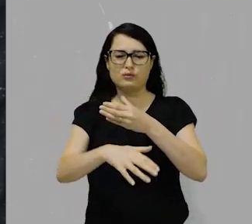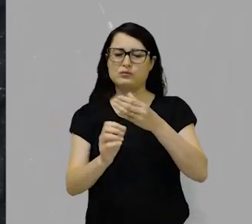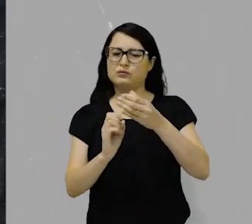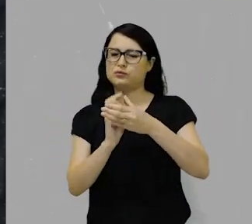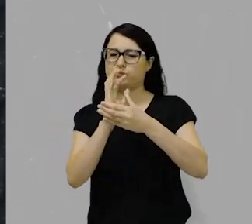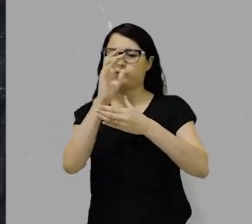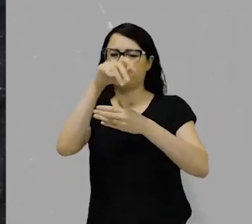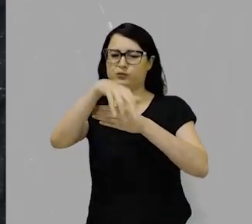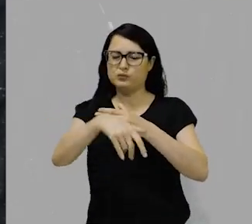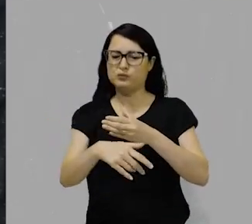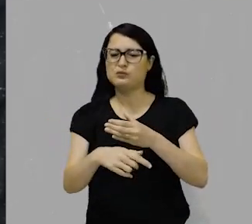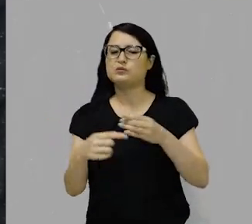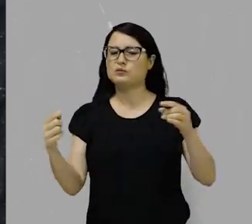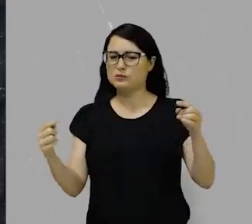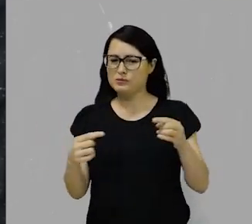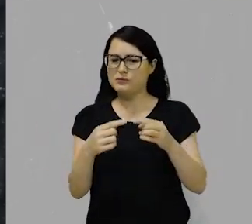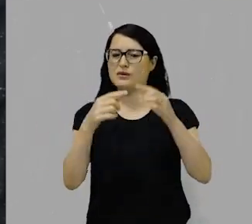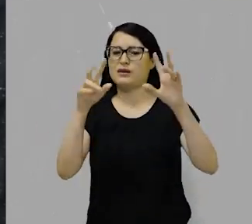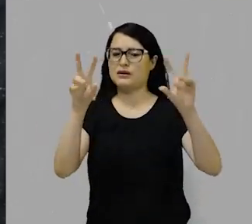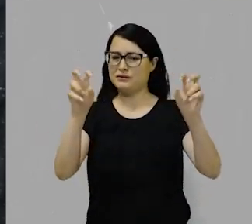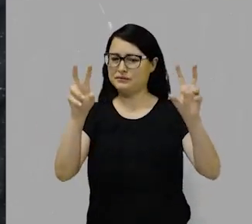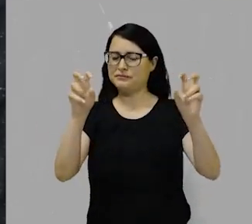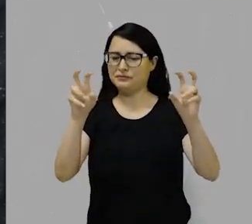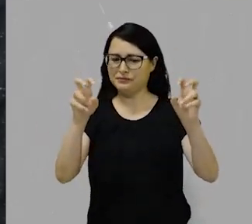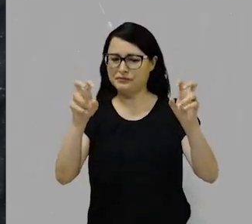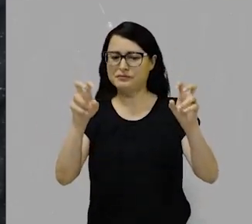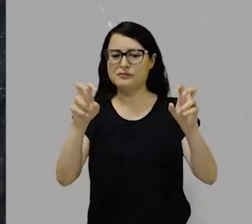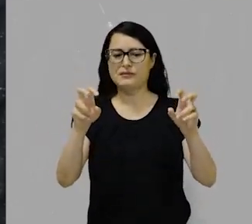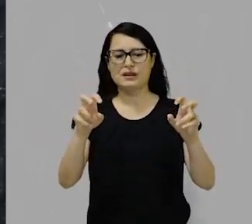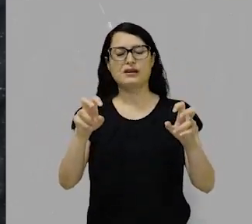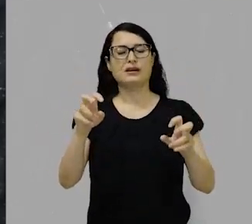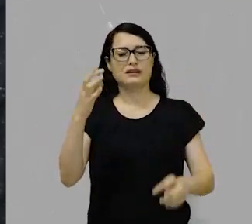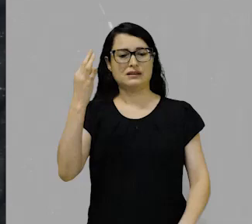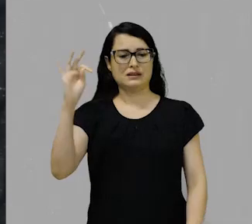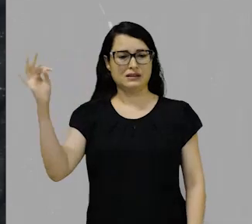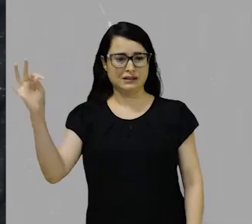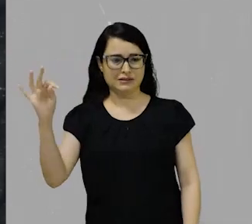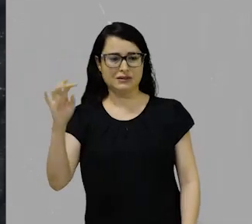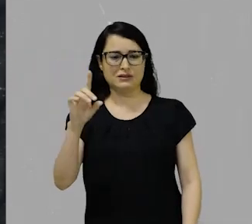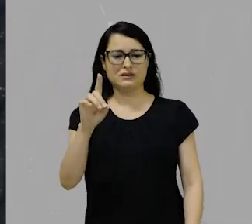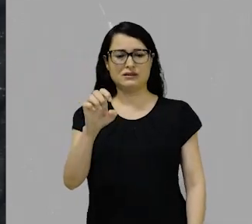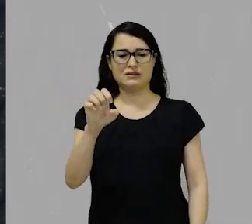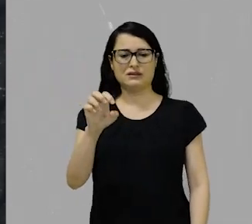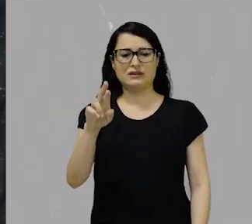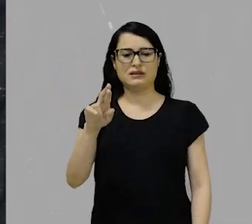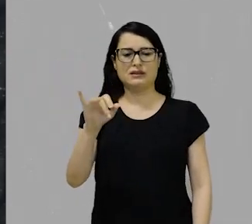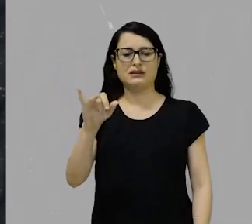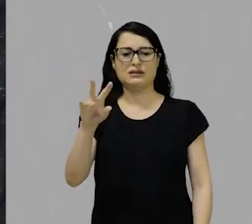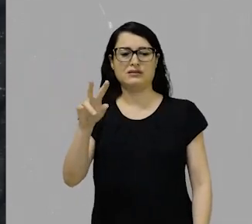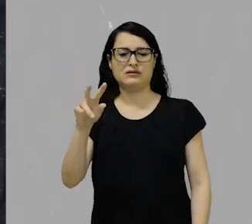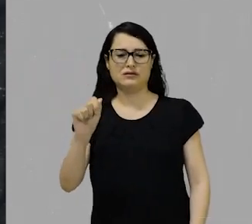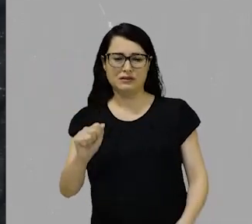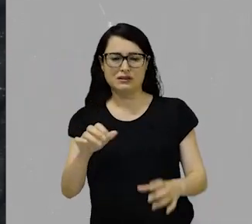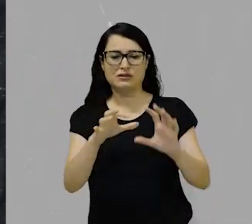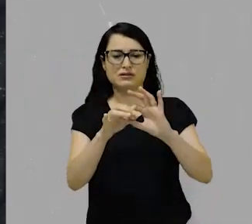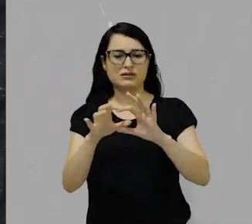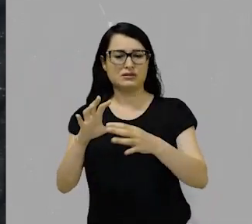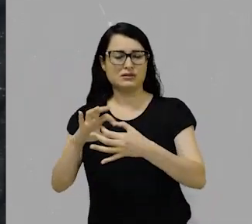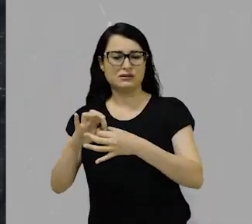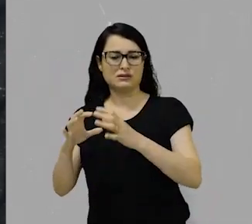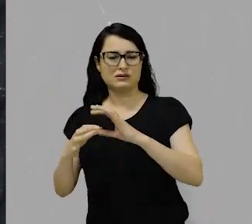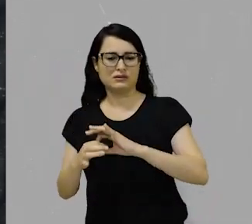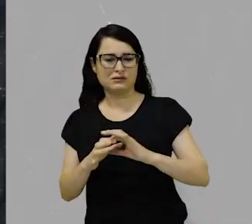Vulcanismo vai estar associado a essa temática aqui, tá? A teoria da deriva continental de Wegener e a ideia central que é